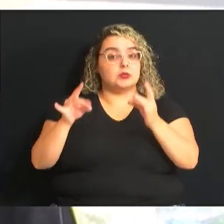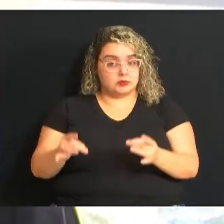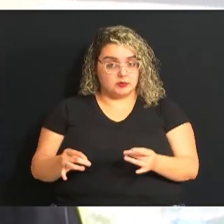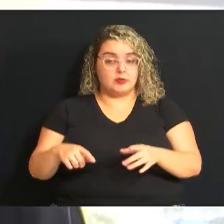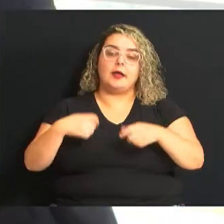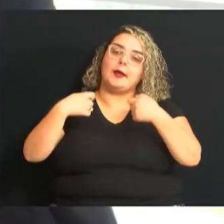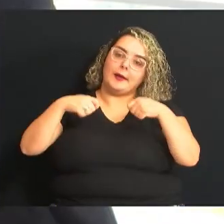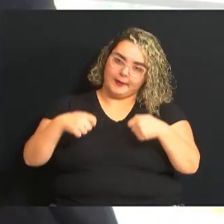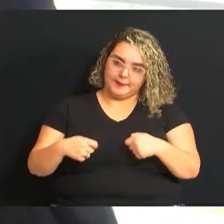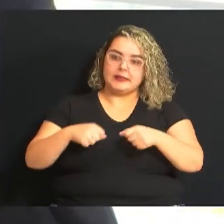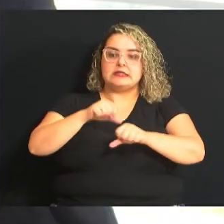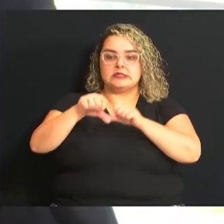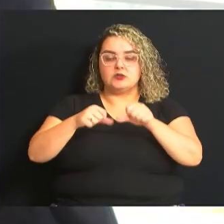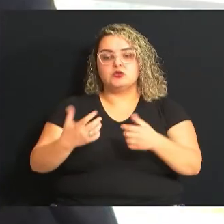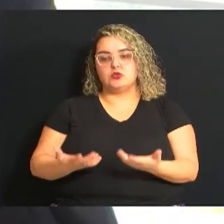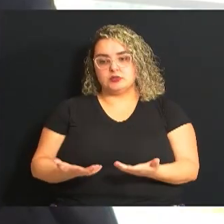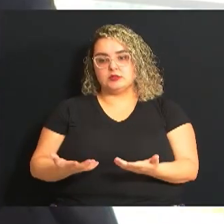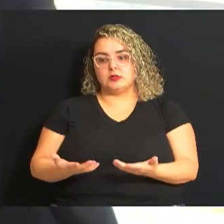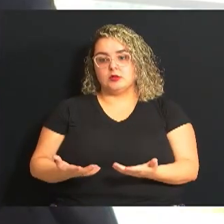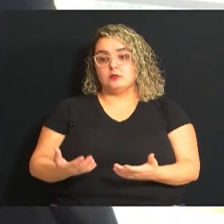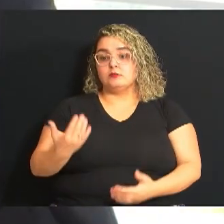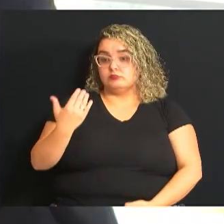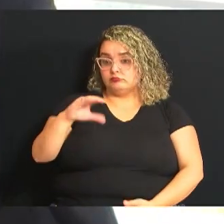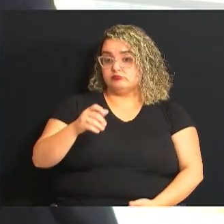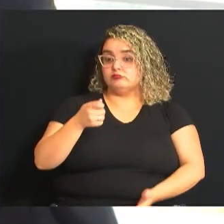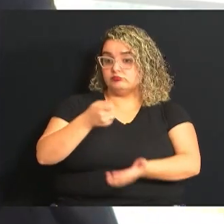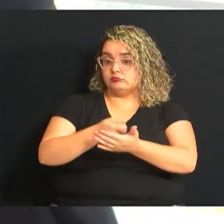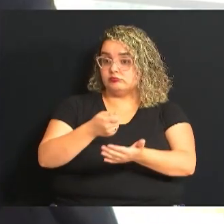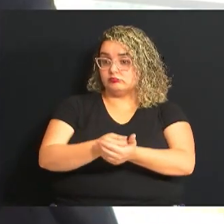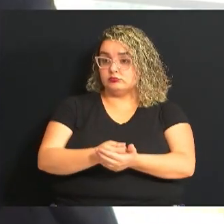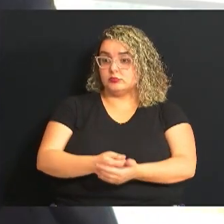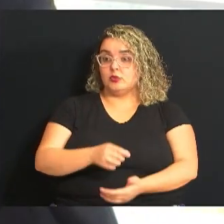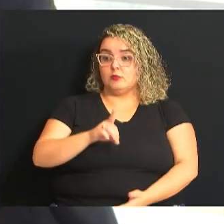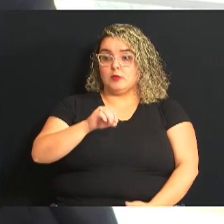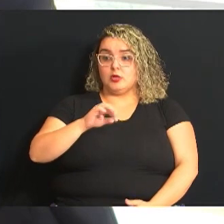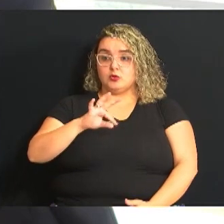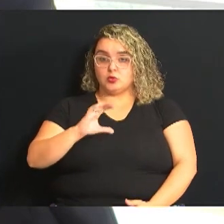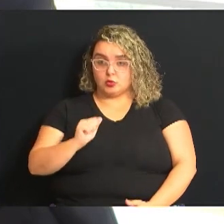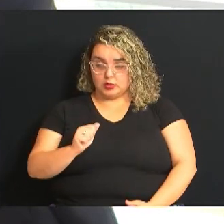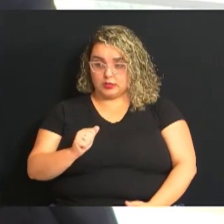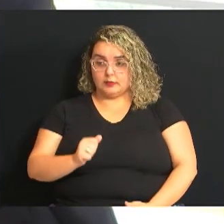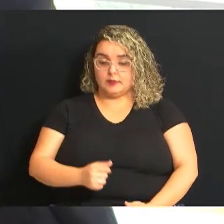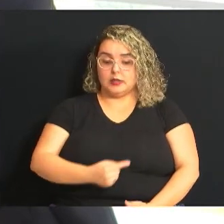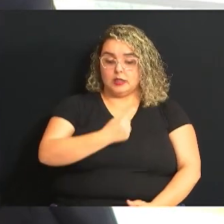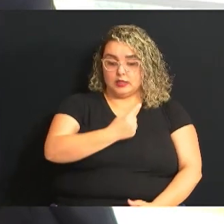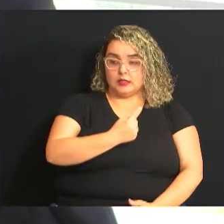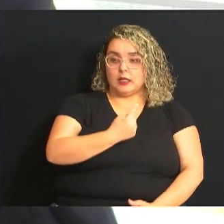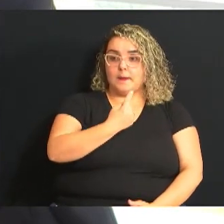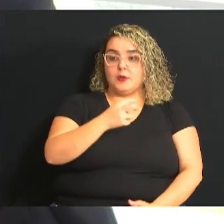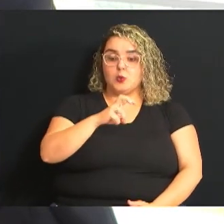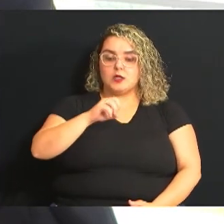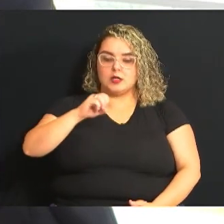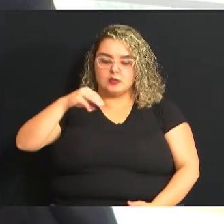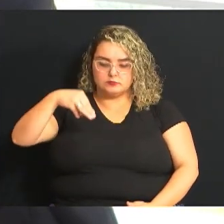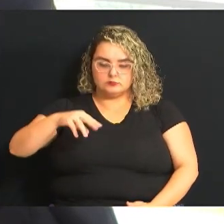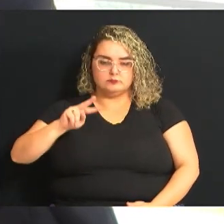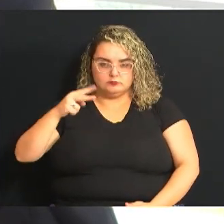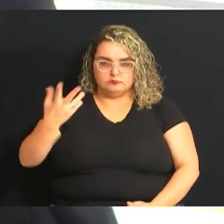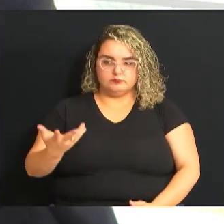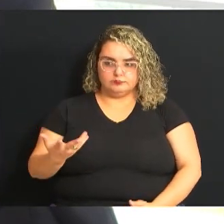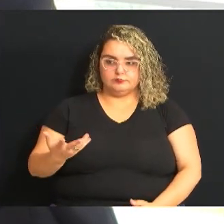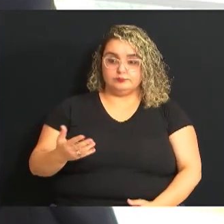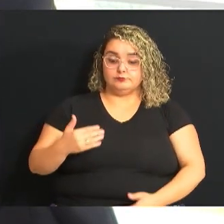das notícias da Metrópole de Campinas. Seja bem-vinda e bom dia, Mirna. Bom dia, Gabriel. Bom dia a você de casa. E a gente